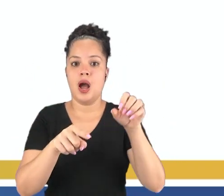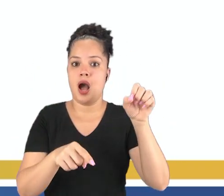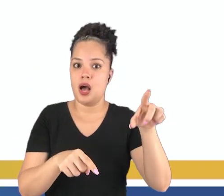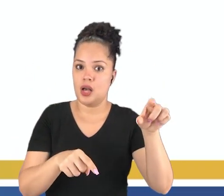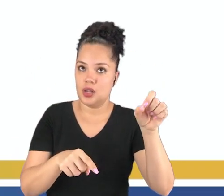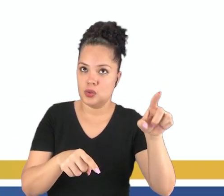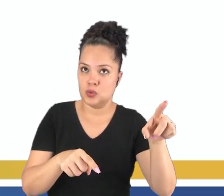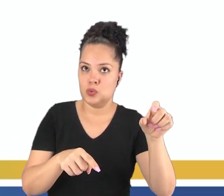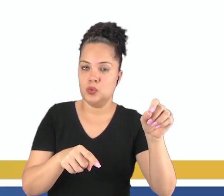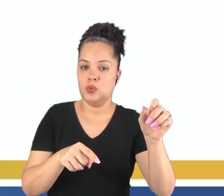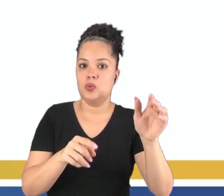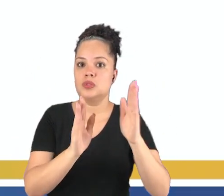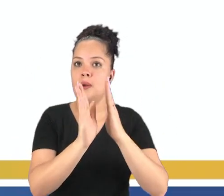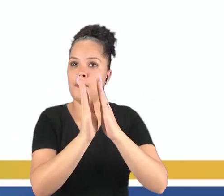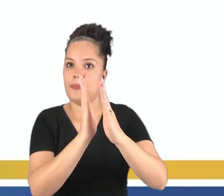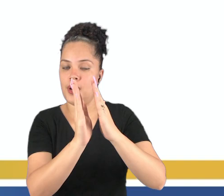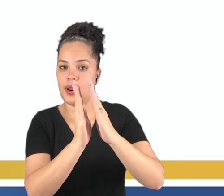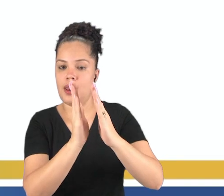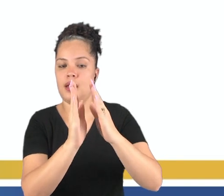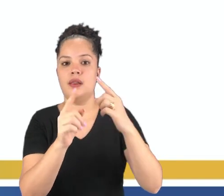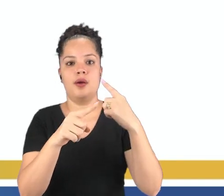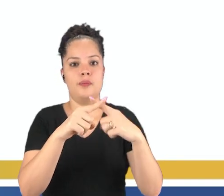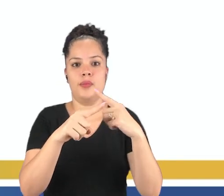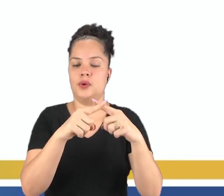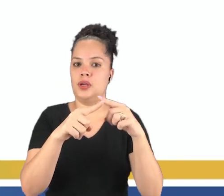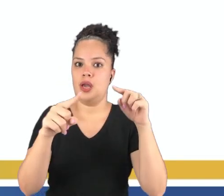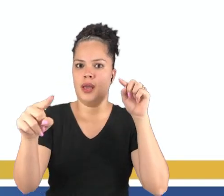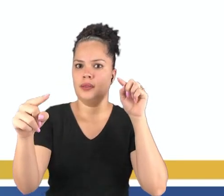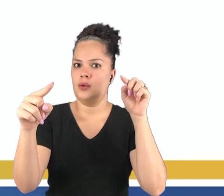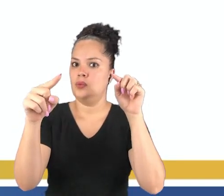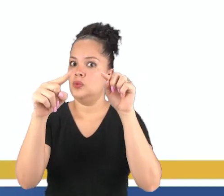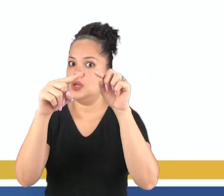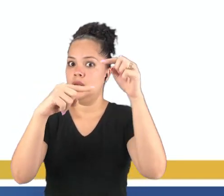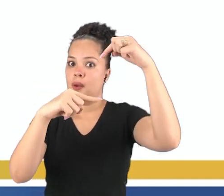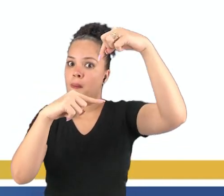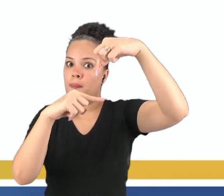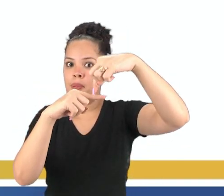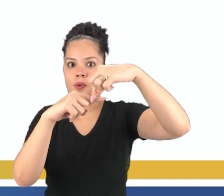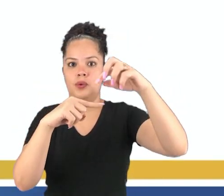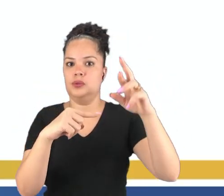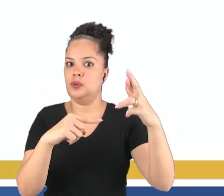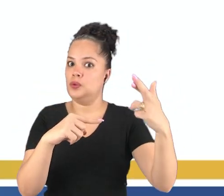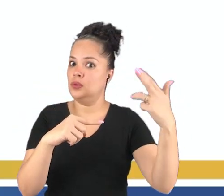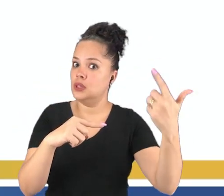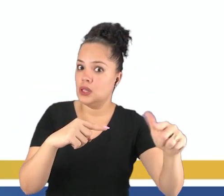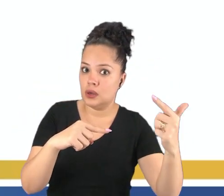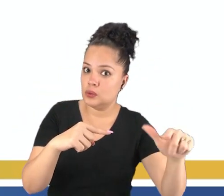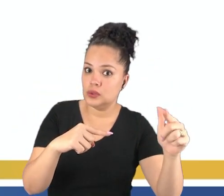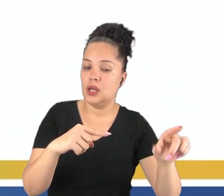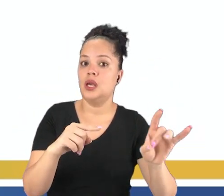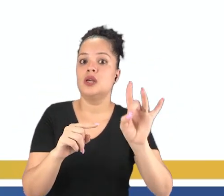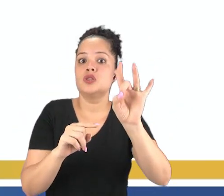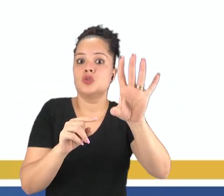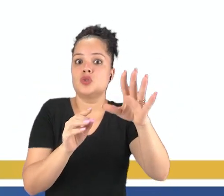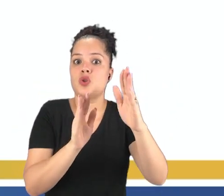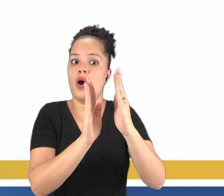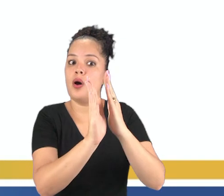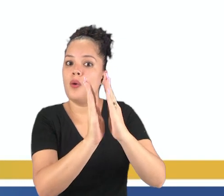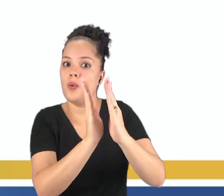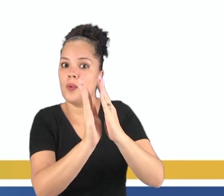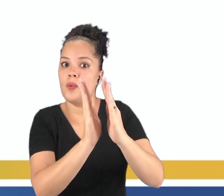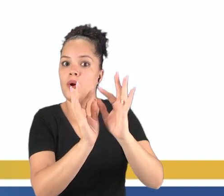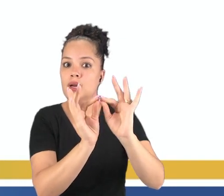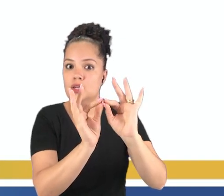paralelos, pois não têm pontos em comum. E, além disso, pessoal, observe que eles estão a uma mesma distância, né? Os segmentos